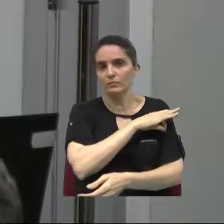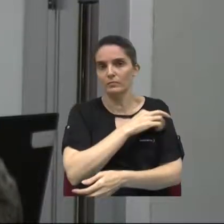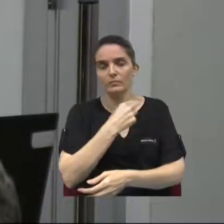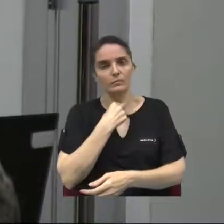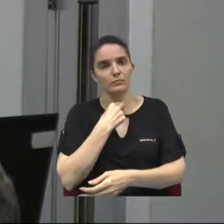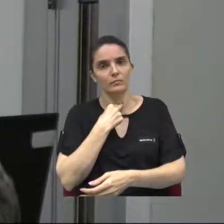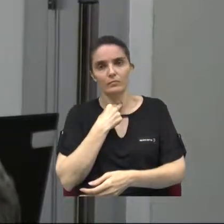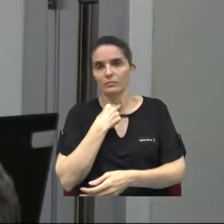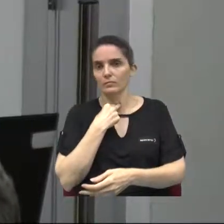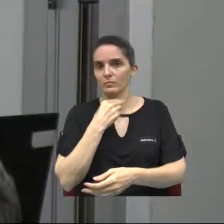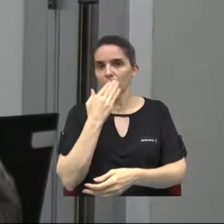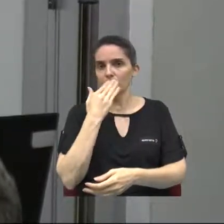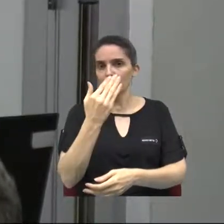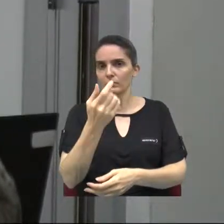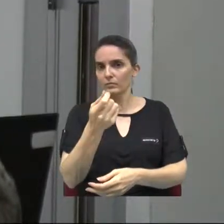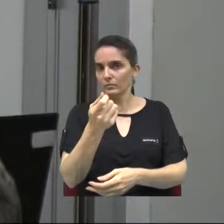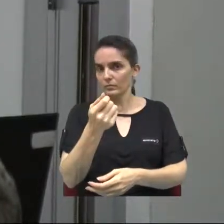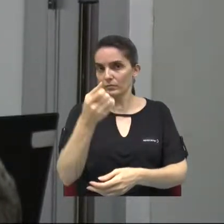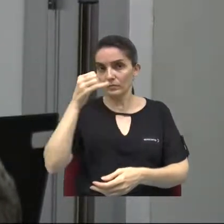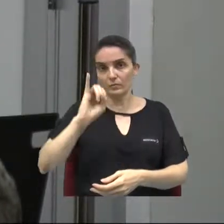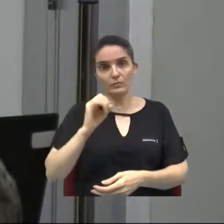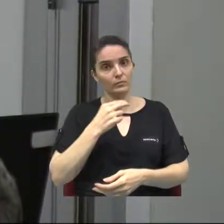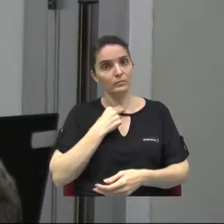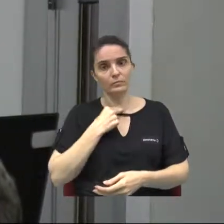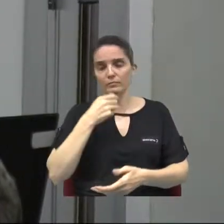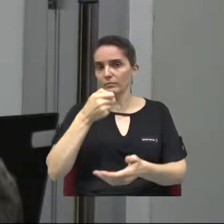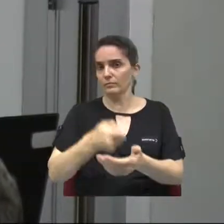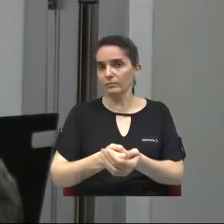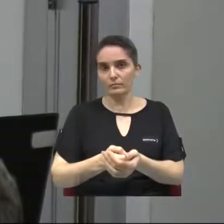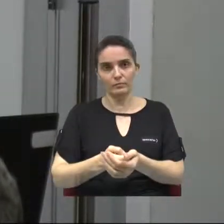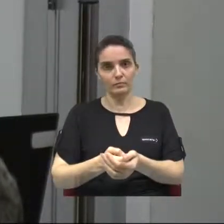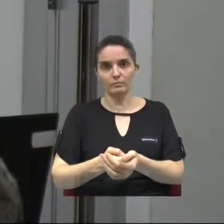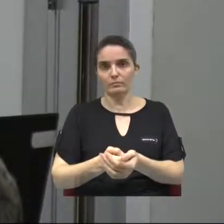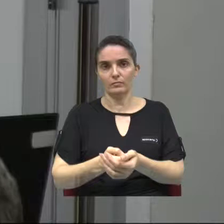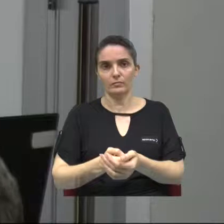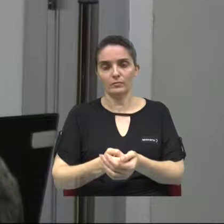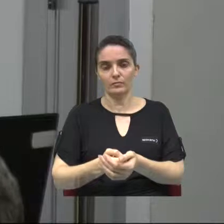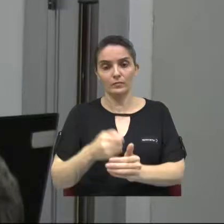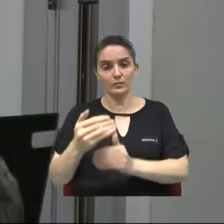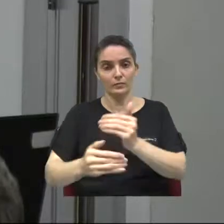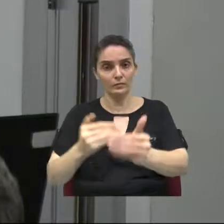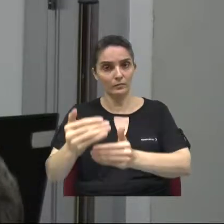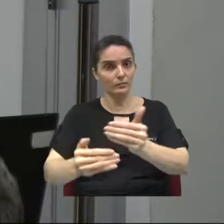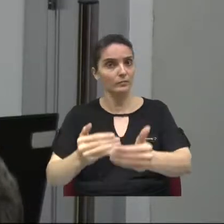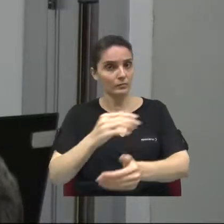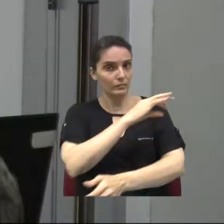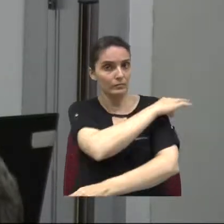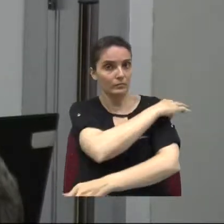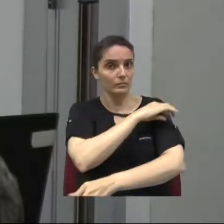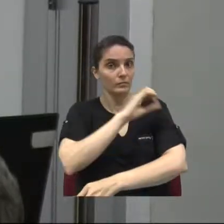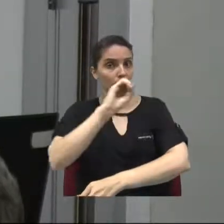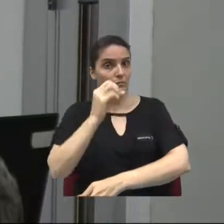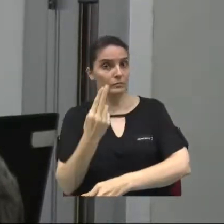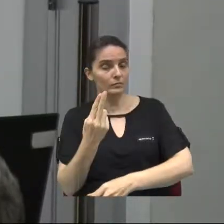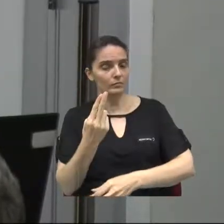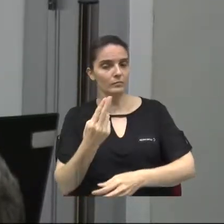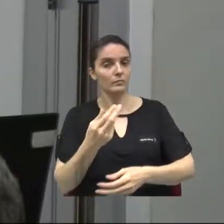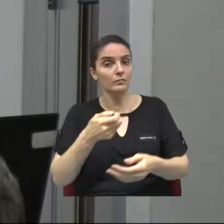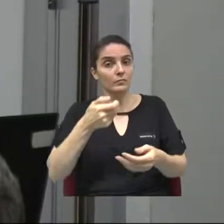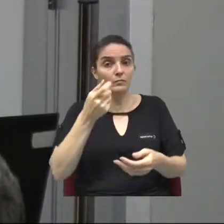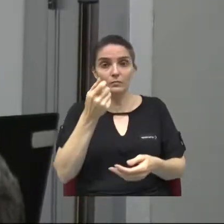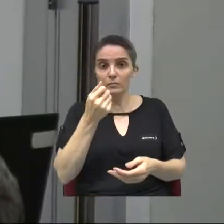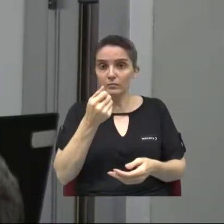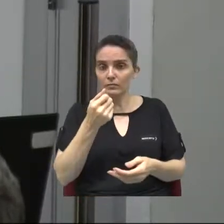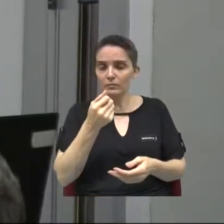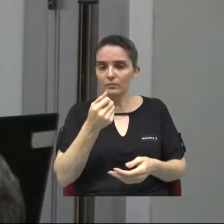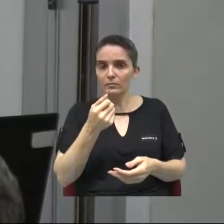dívida em que ele não tenha condição de pagar dentro do seu mandato, ou que ele não deixe o recurso já provisionado